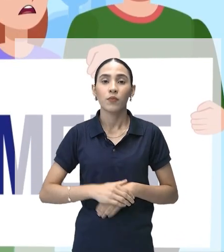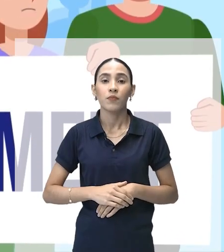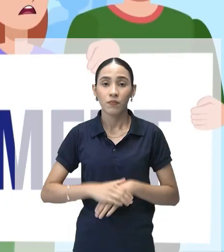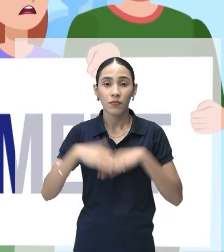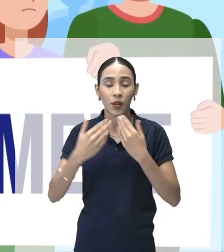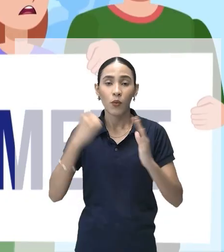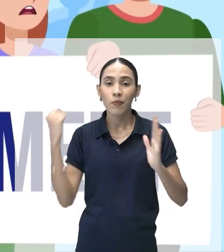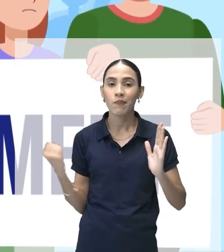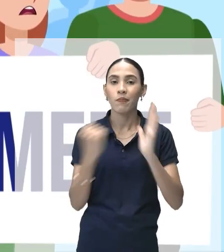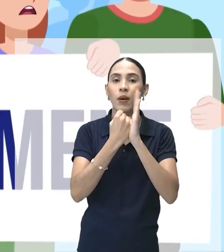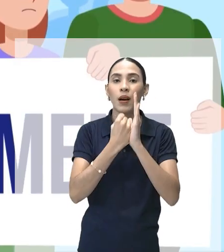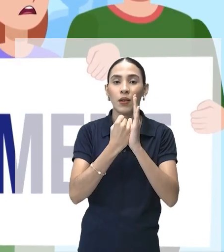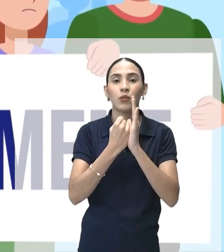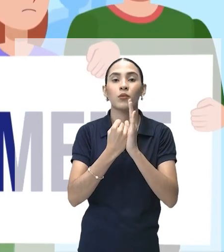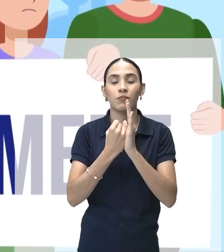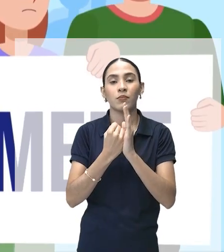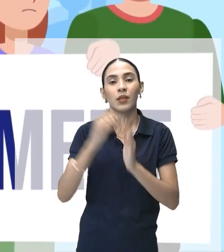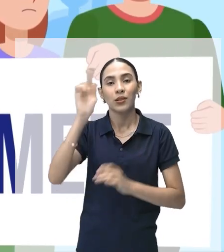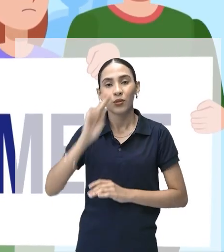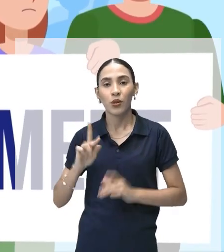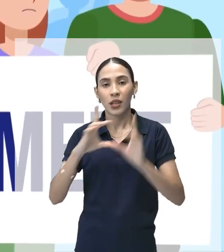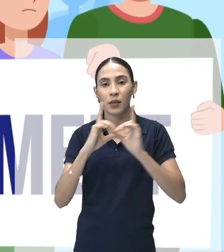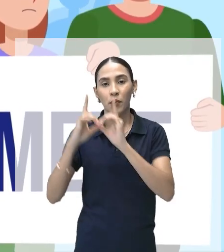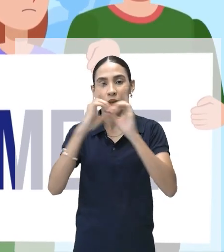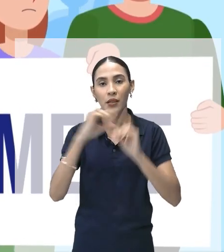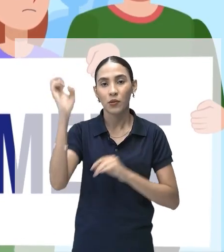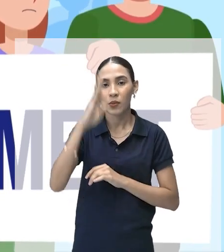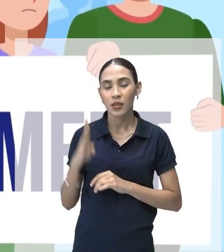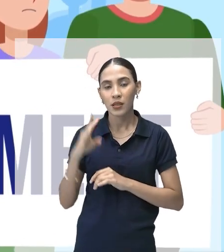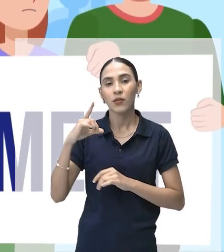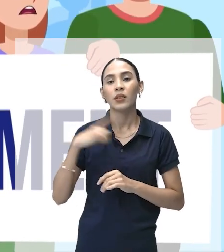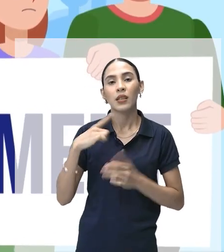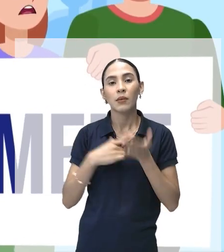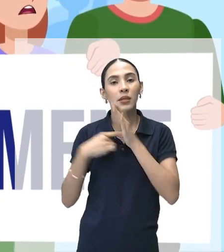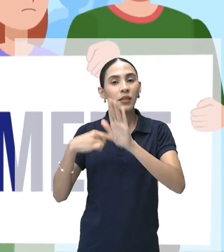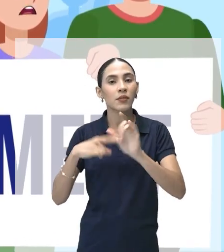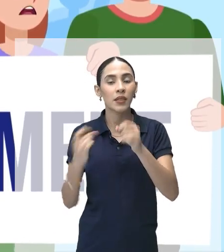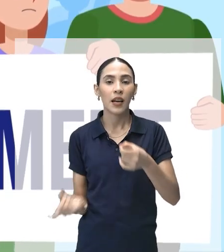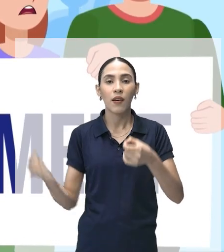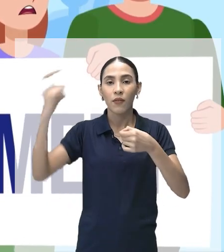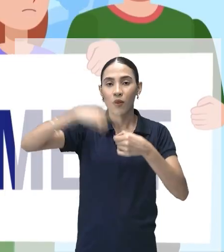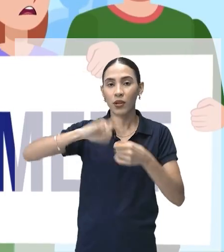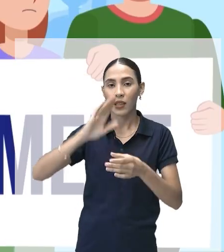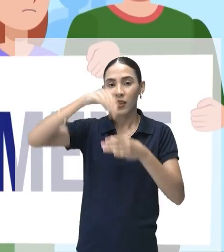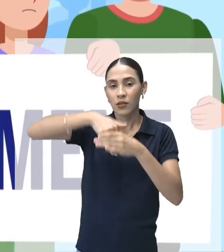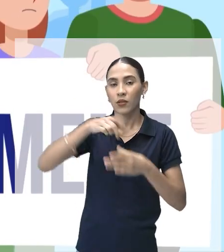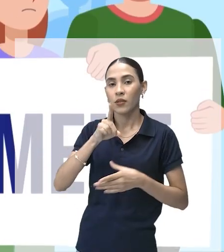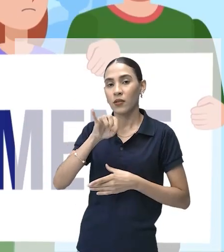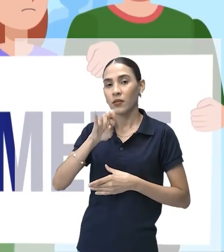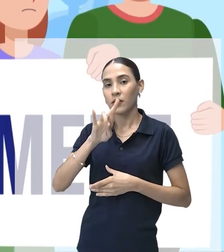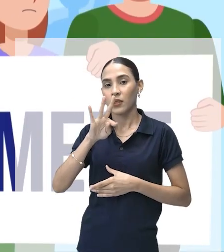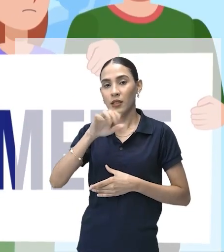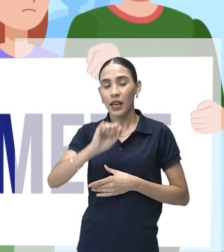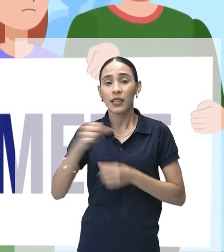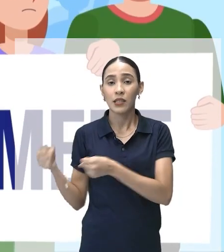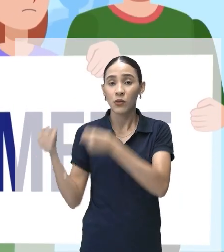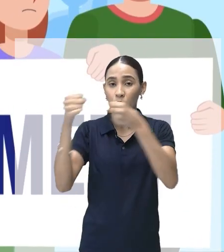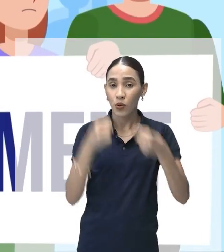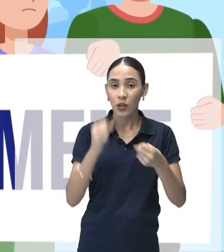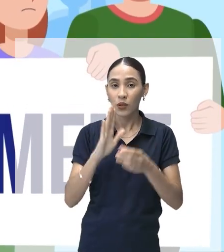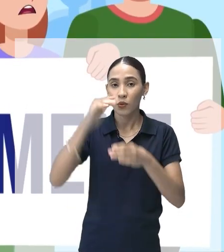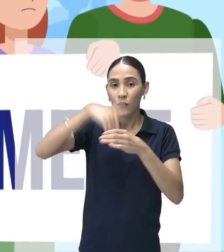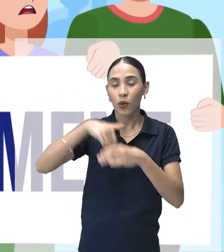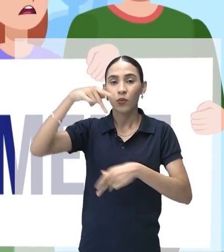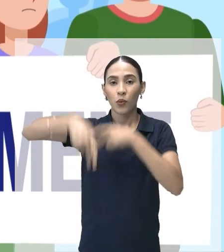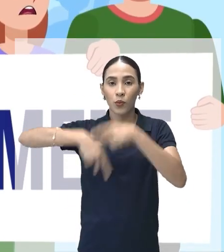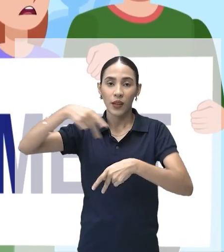um marco na história democrática do Brasil, simbolizando a volta das eleições diretas e o poder do voto